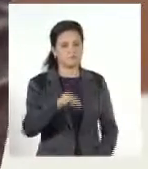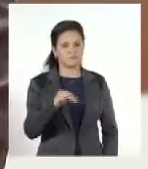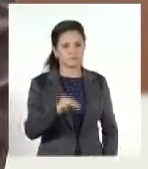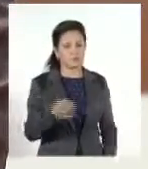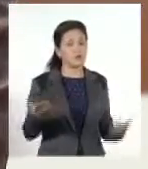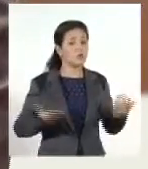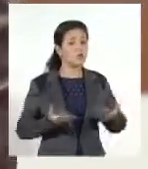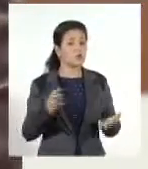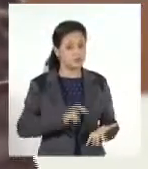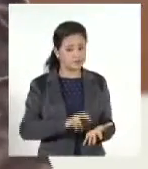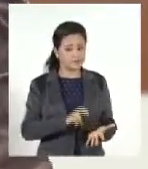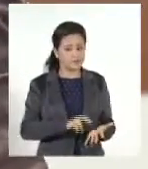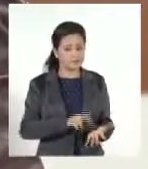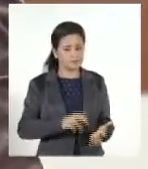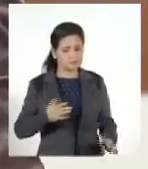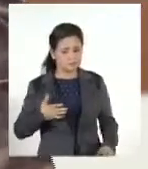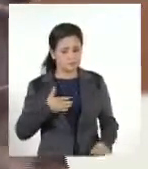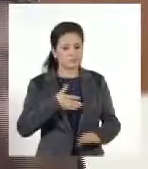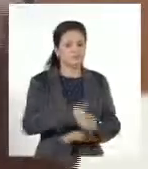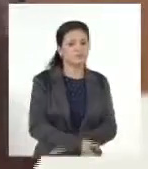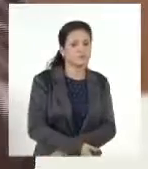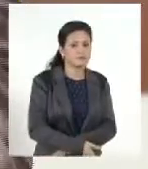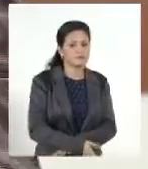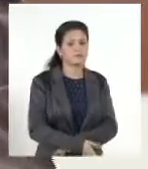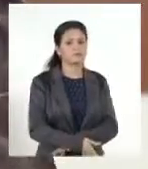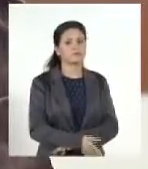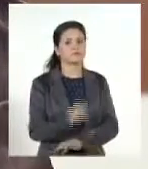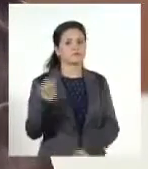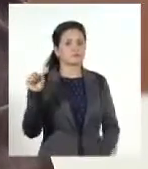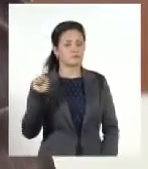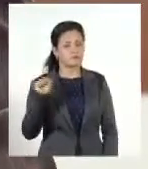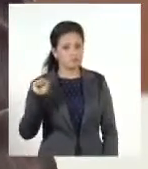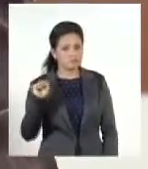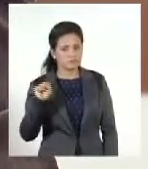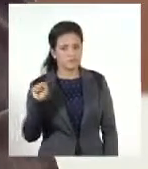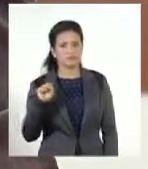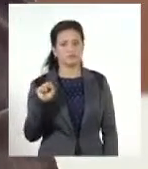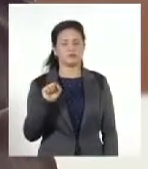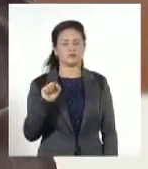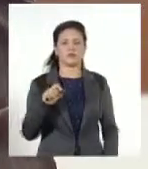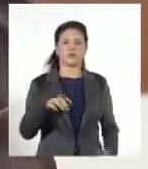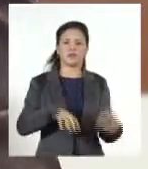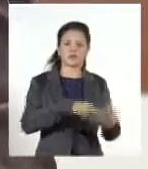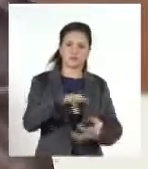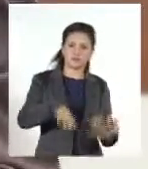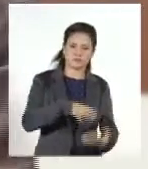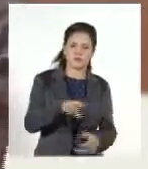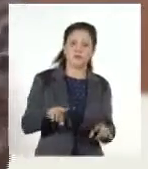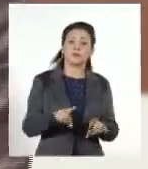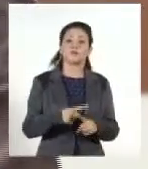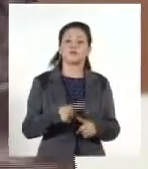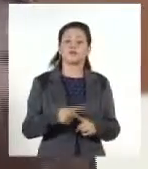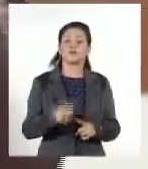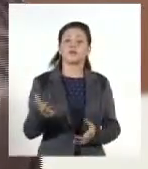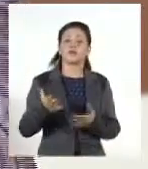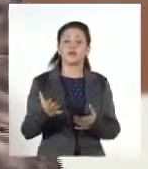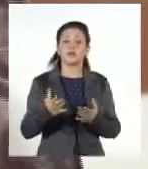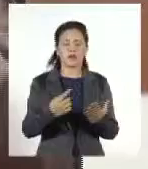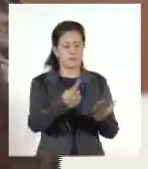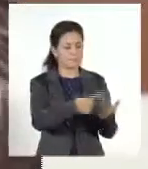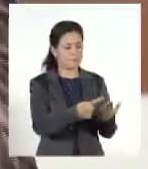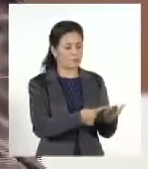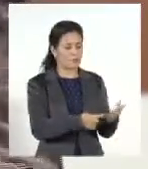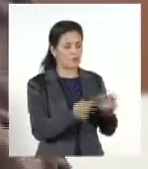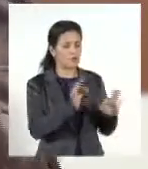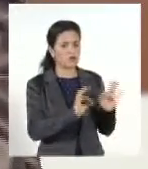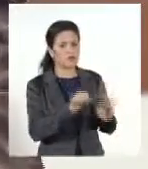grevista, inclusive com a pauta de reivindicações, que é a implantação de uma política de valorização salarial para os próximos anos,